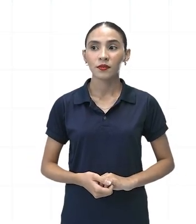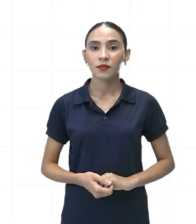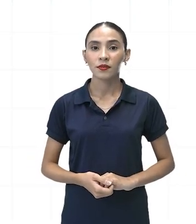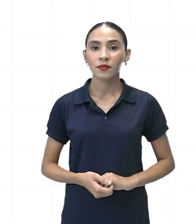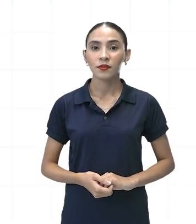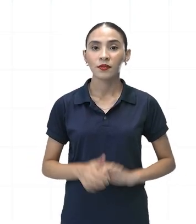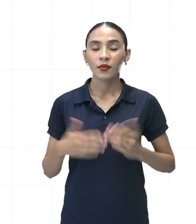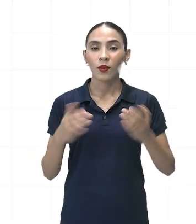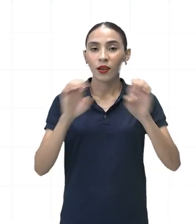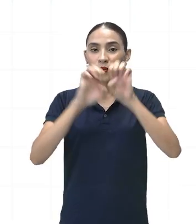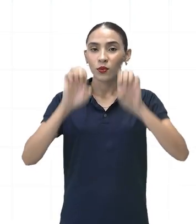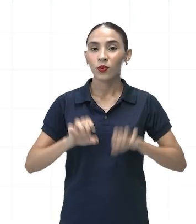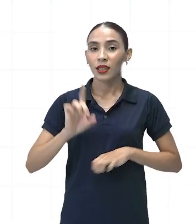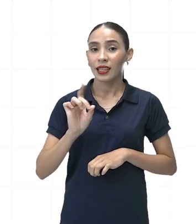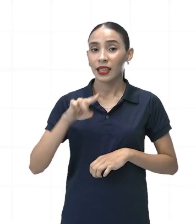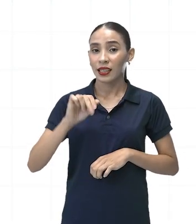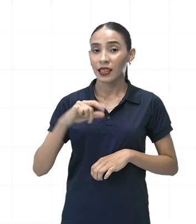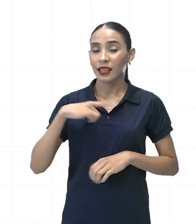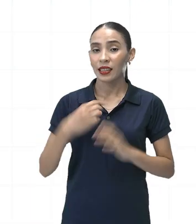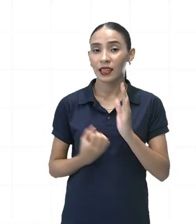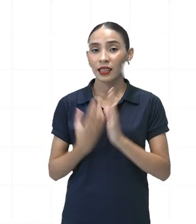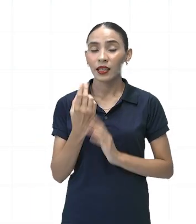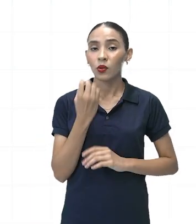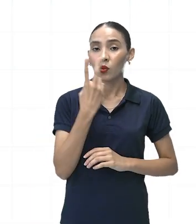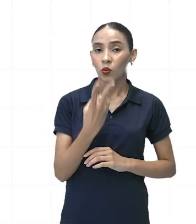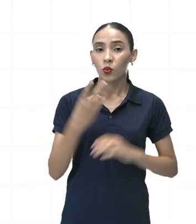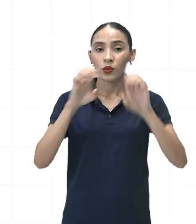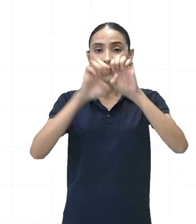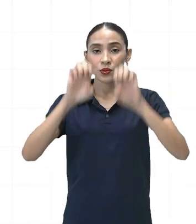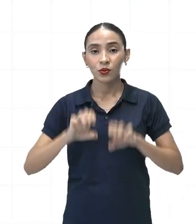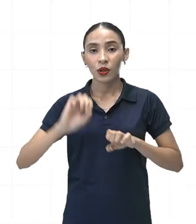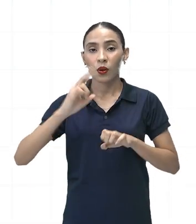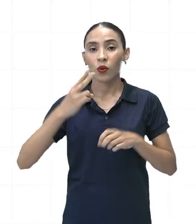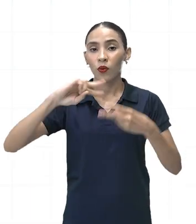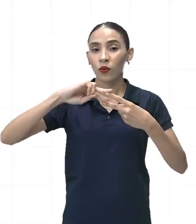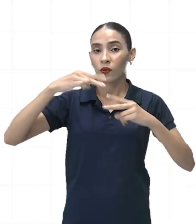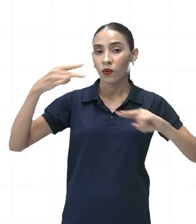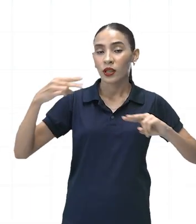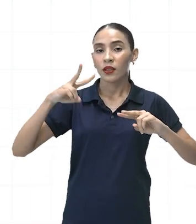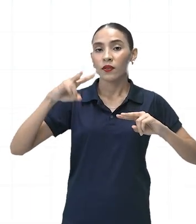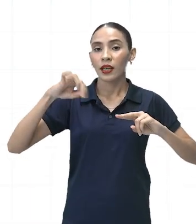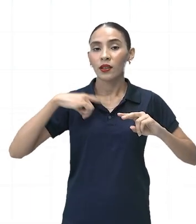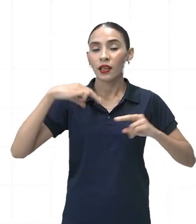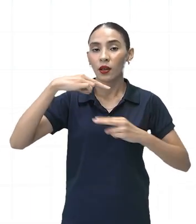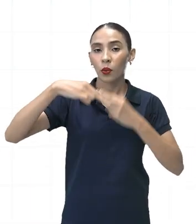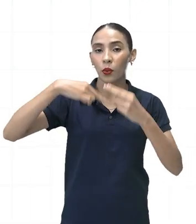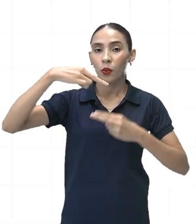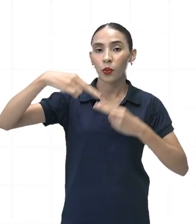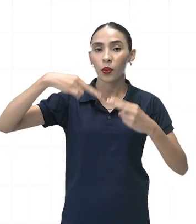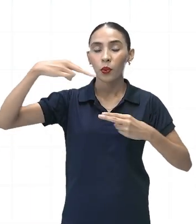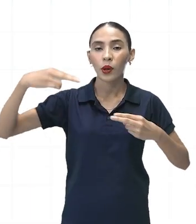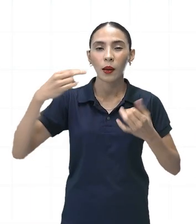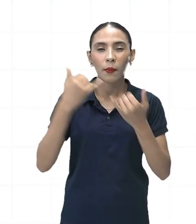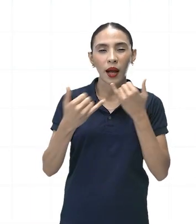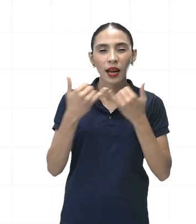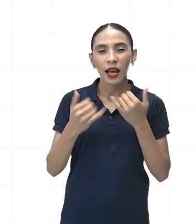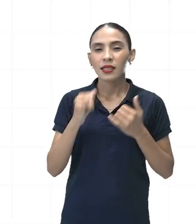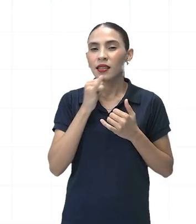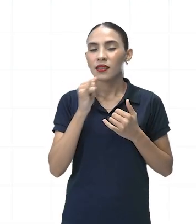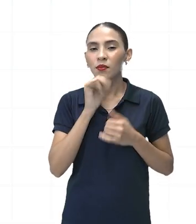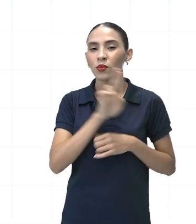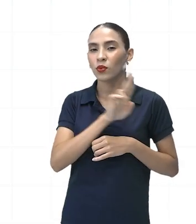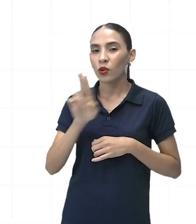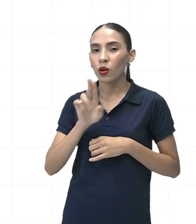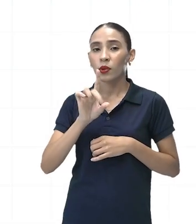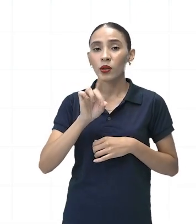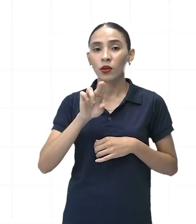A estrutura do DNA é formada por duas cadeias ou duas fitas que se enrolam formando o que nós